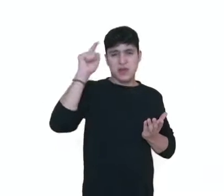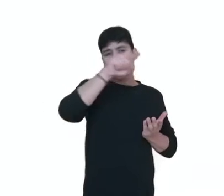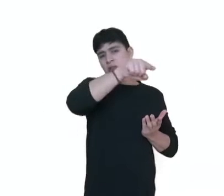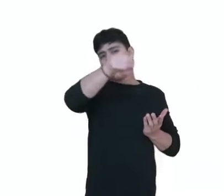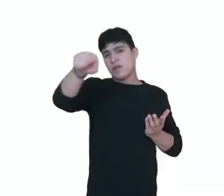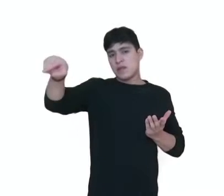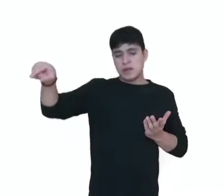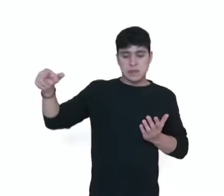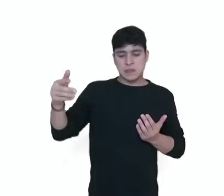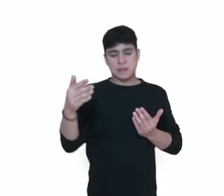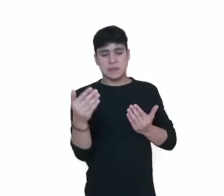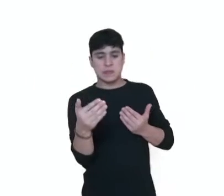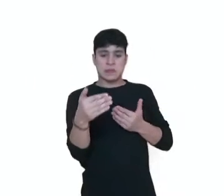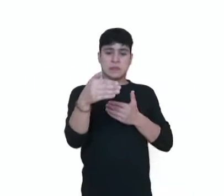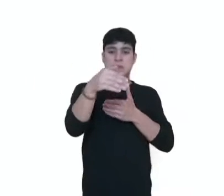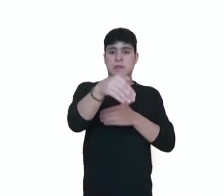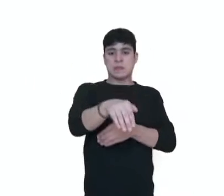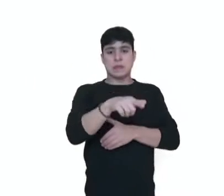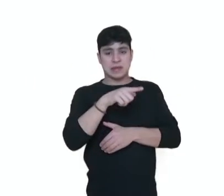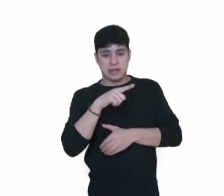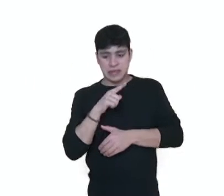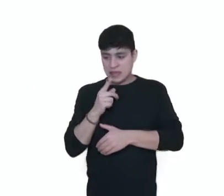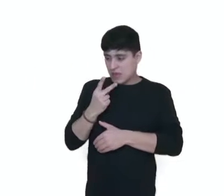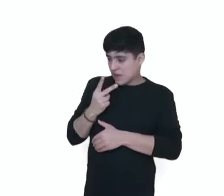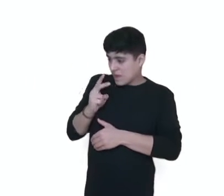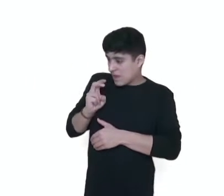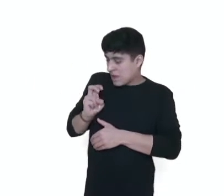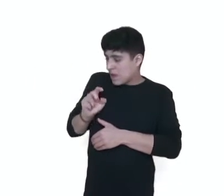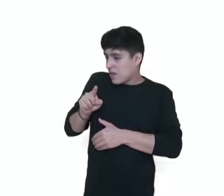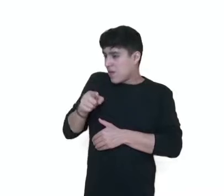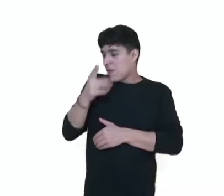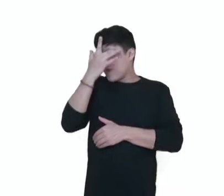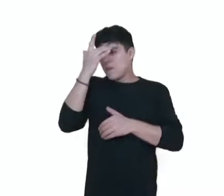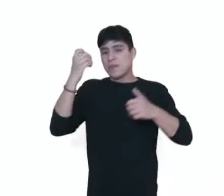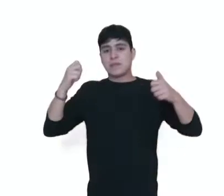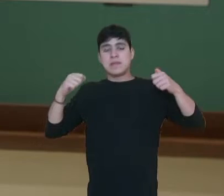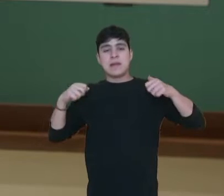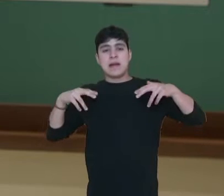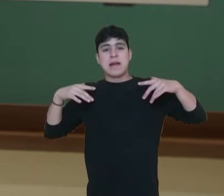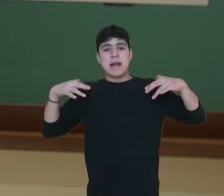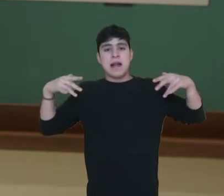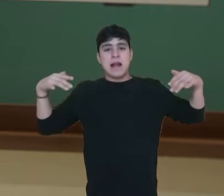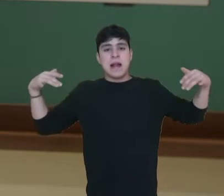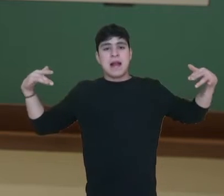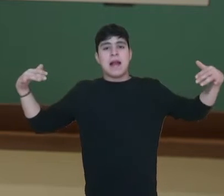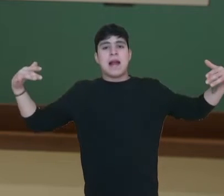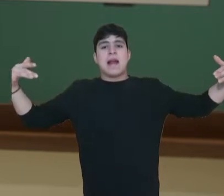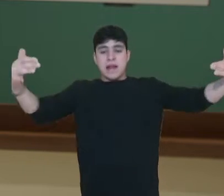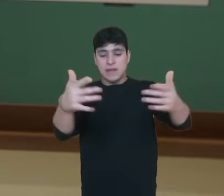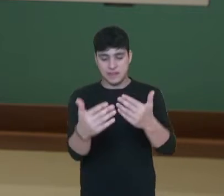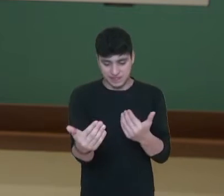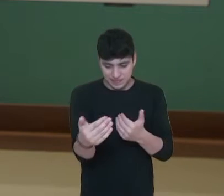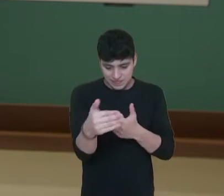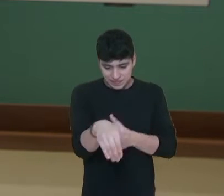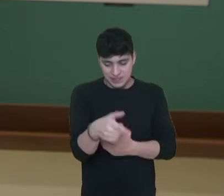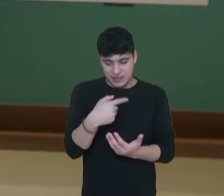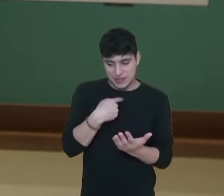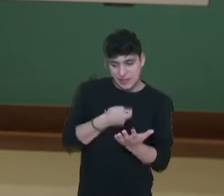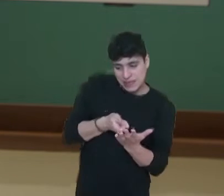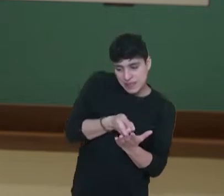com cerca de 25 mil pessoas na arquibancada de um estádio de futebol. Já pensaram